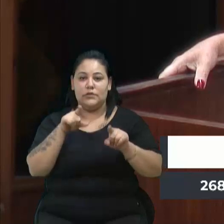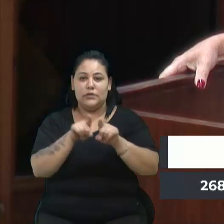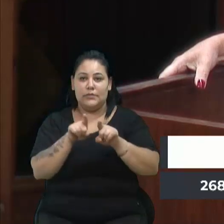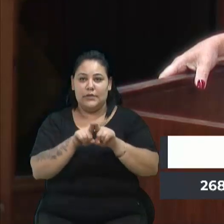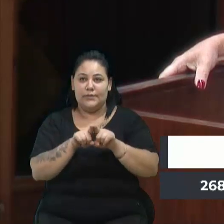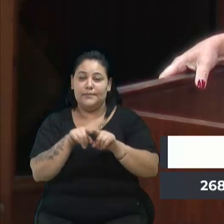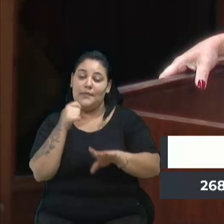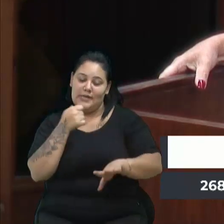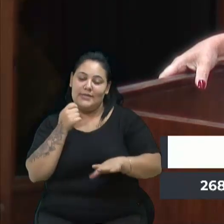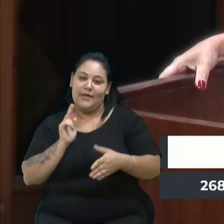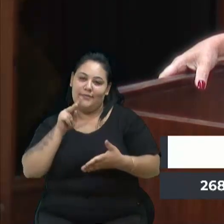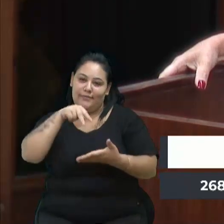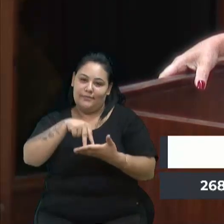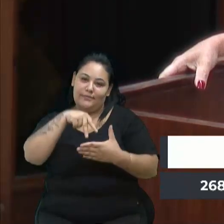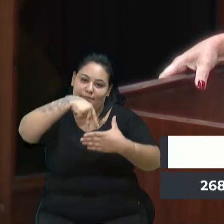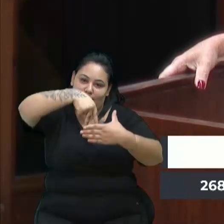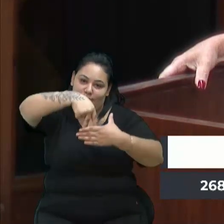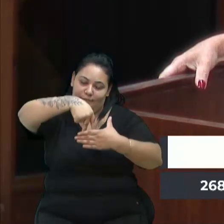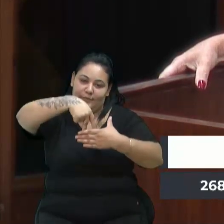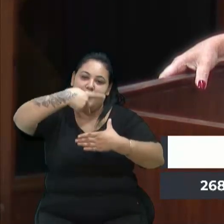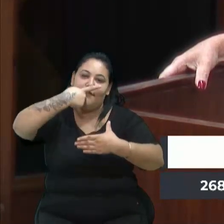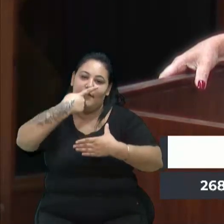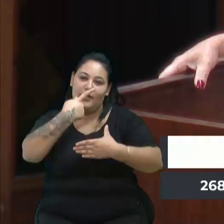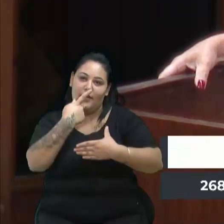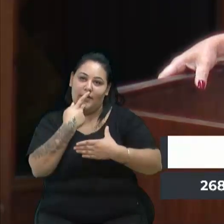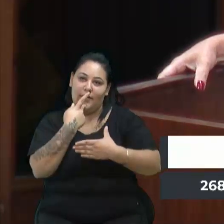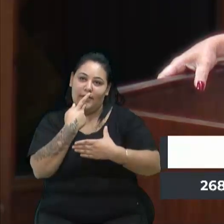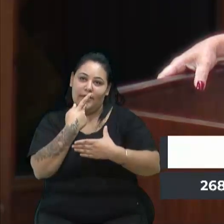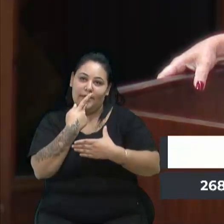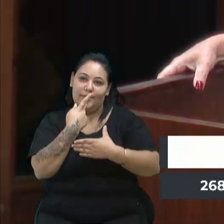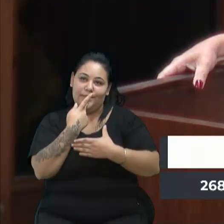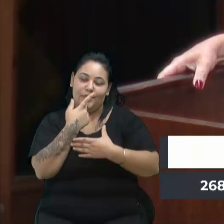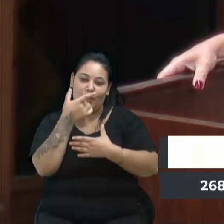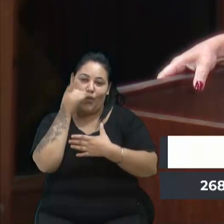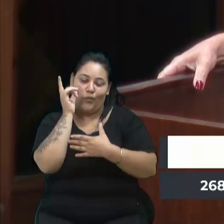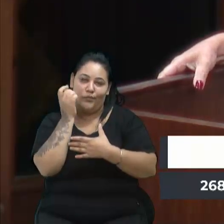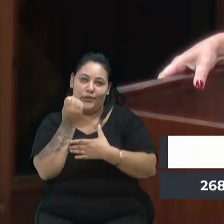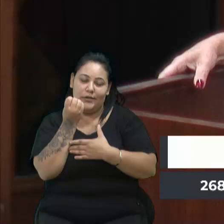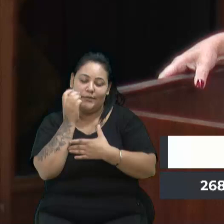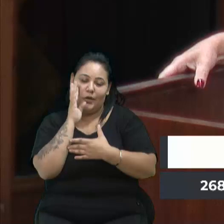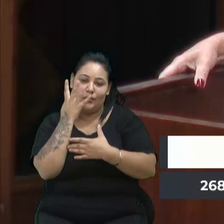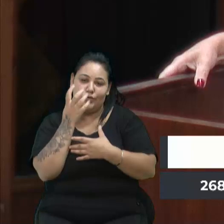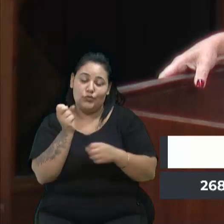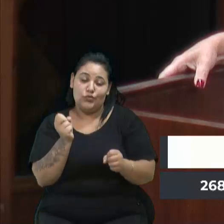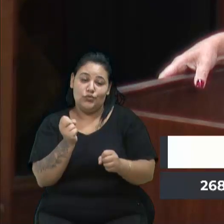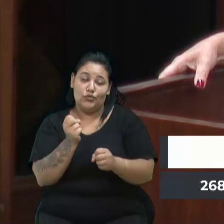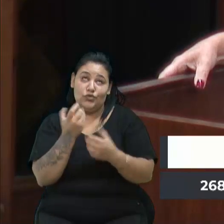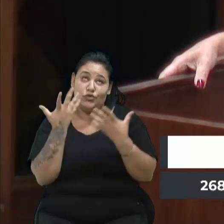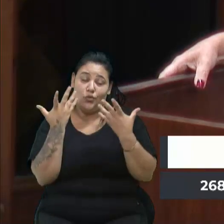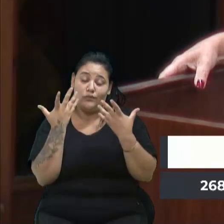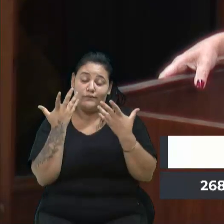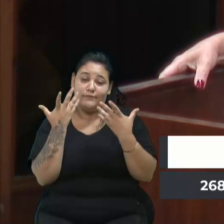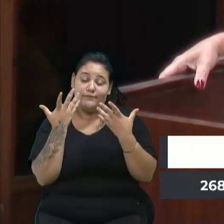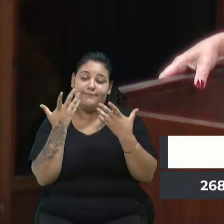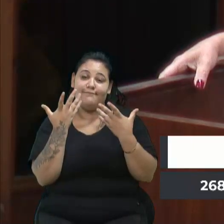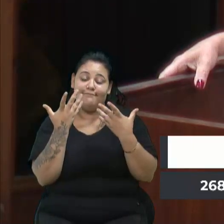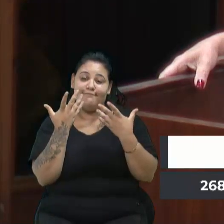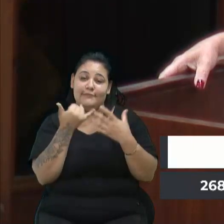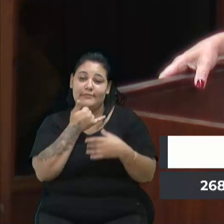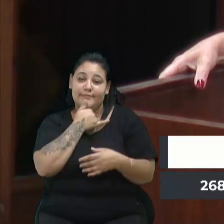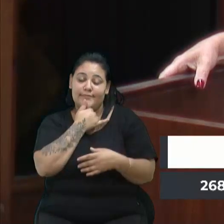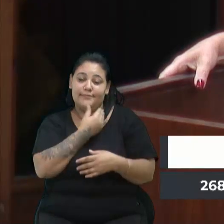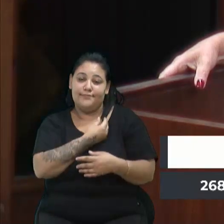poderia deixar de falar desse show de horrores que nós temos vivido aqui na Serra